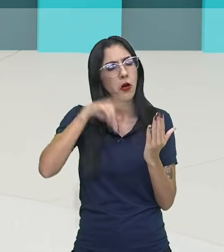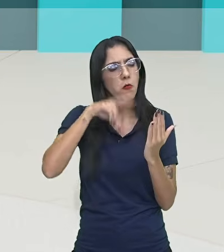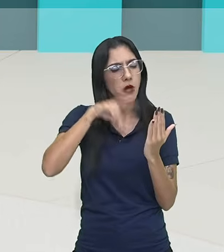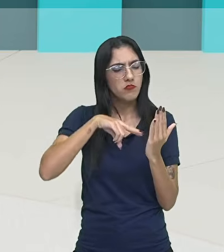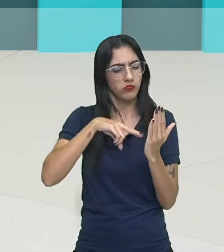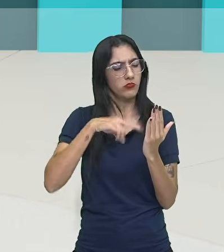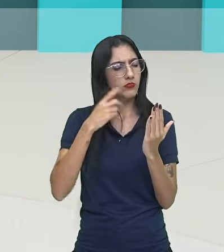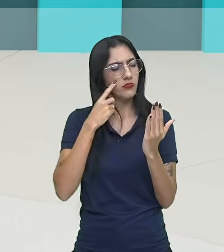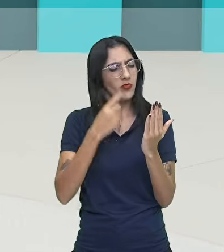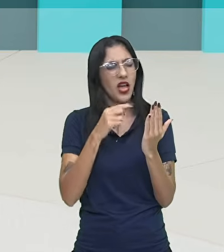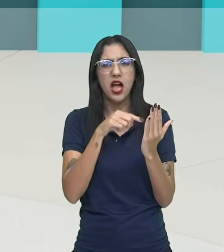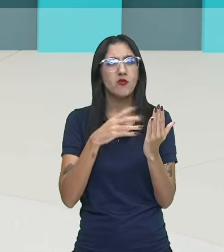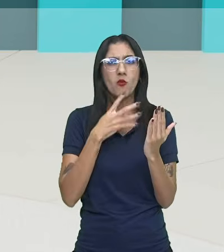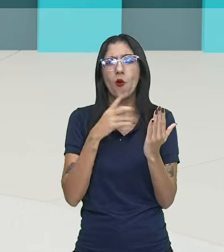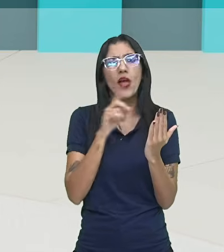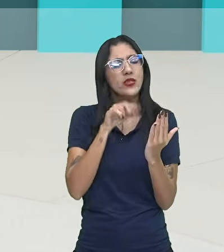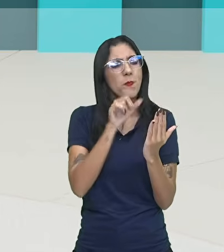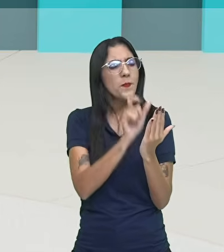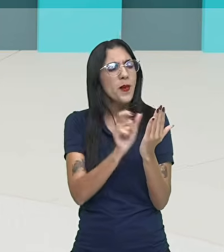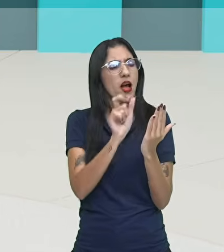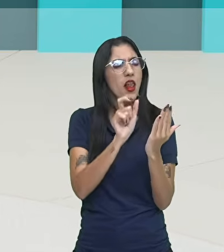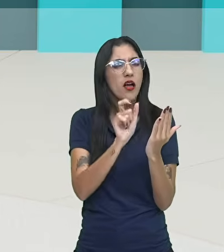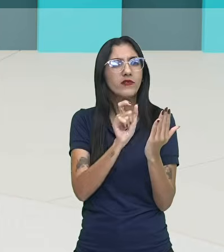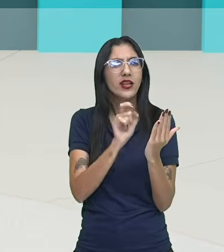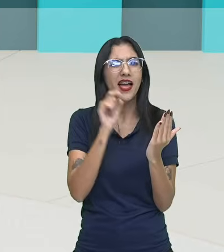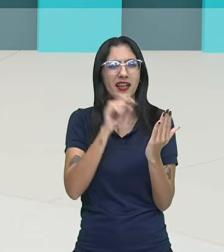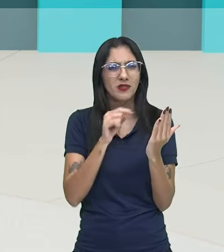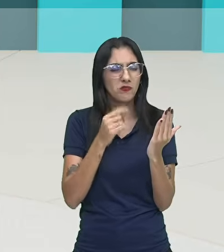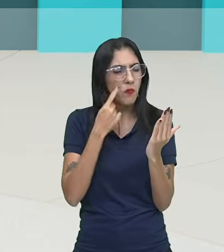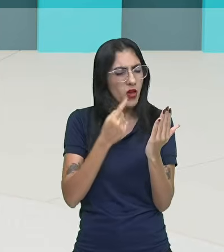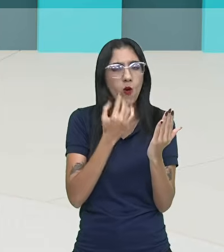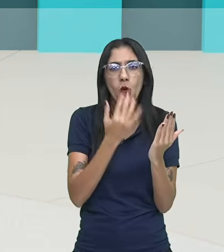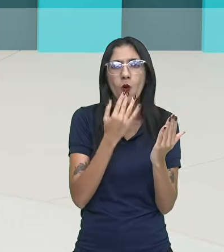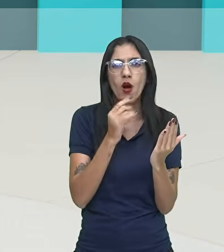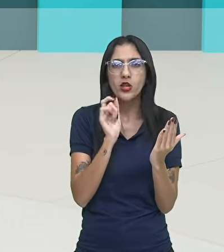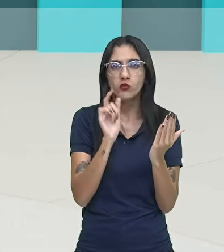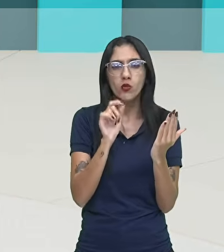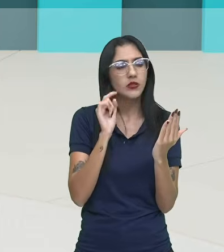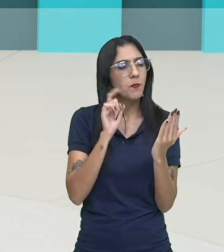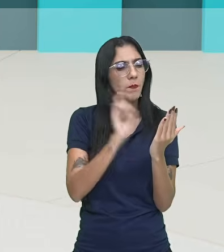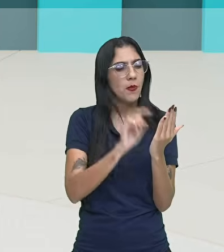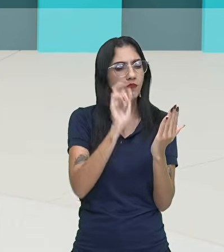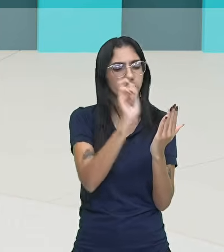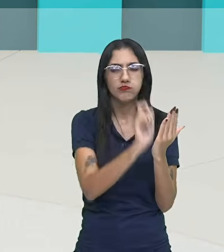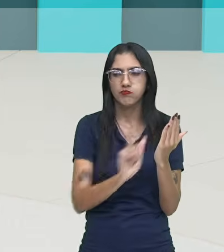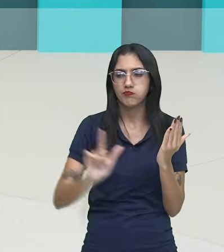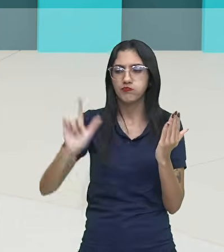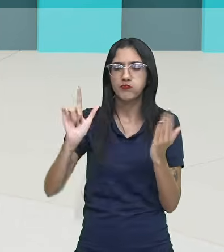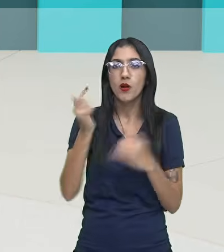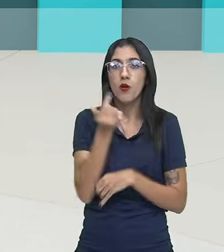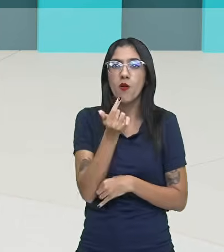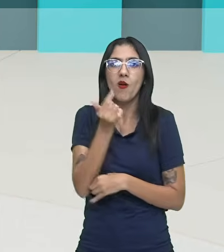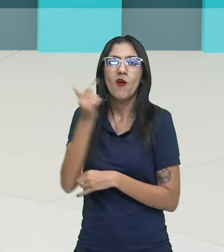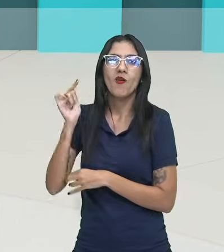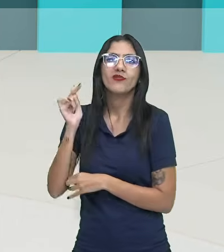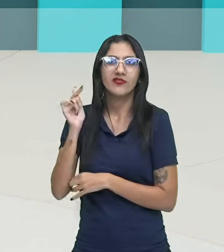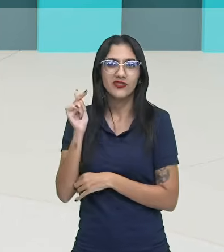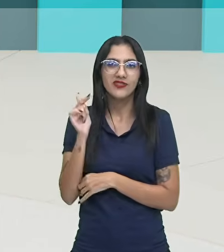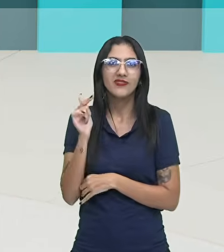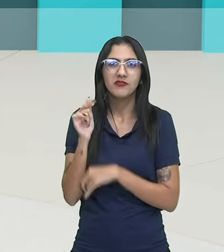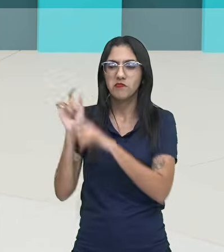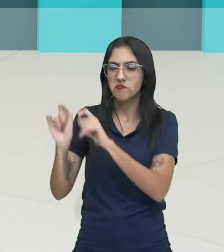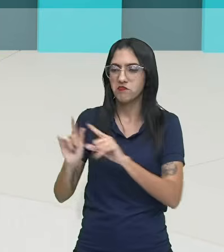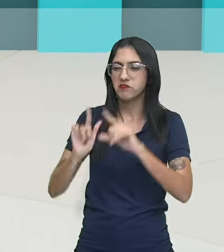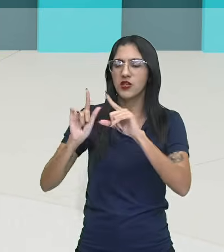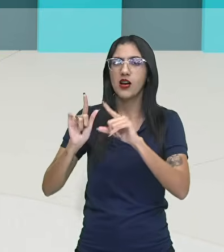você para, opa, eu não conheço essa palavra, e essa palavra está destacada. Aí você clica, já leva você para outra